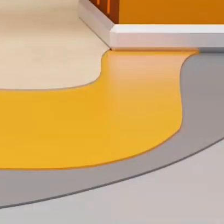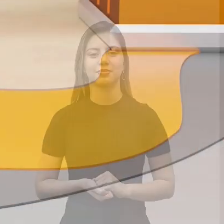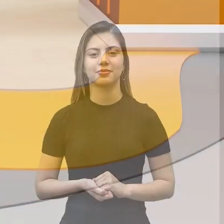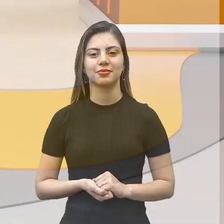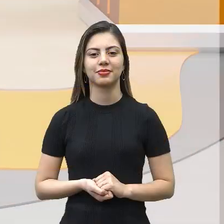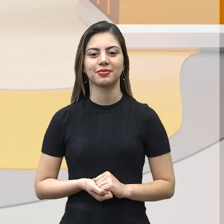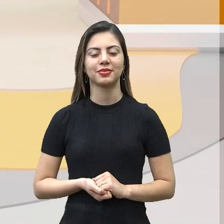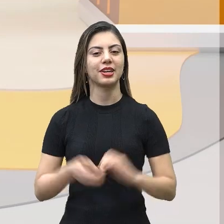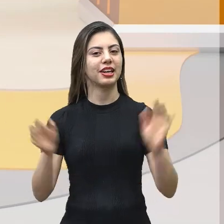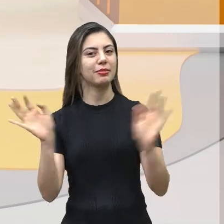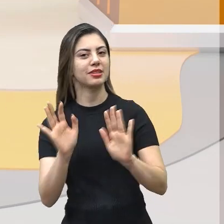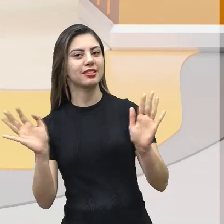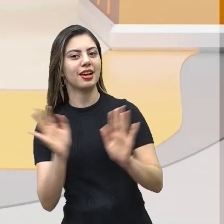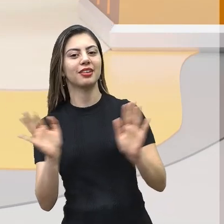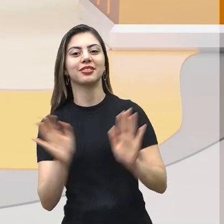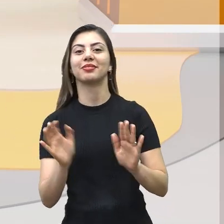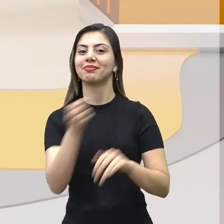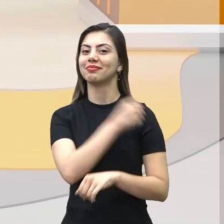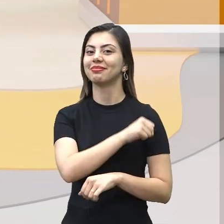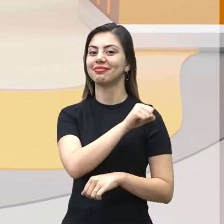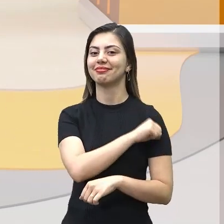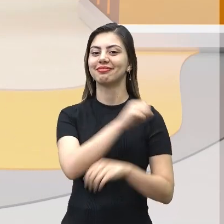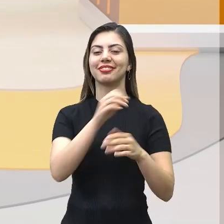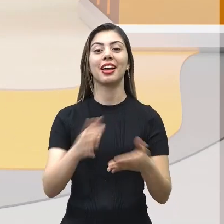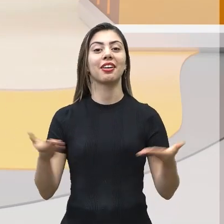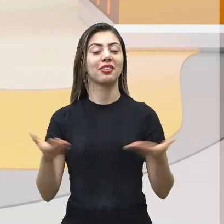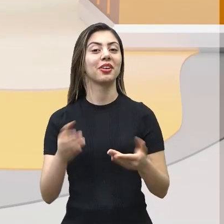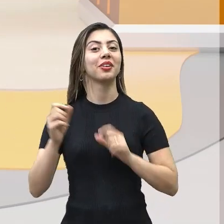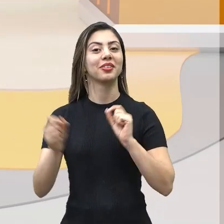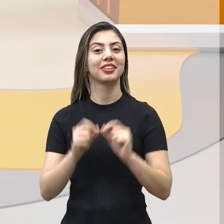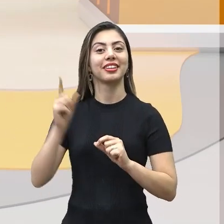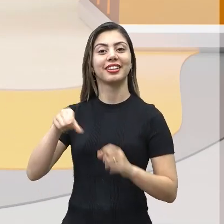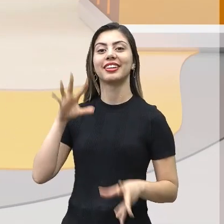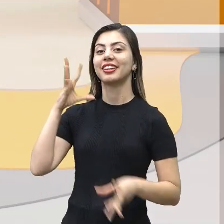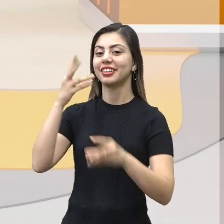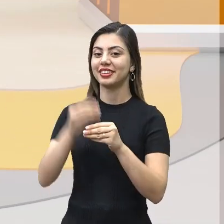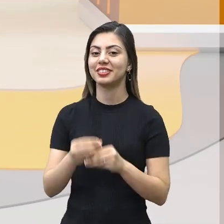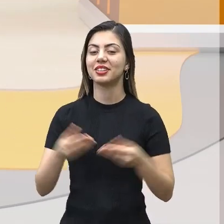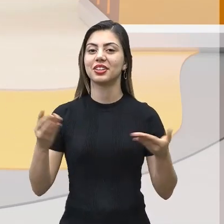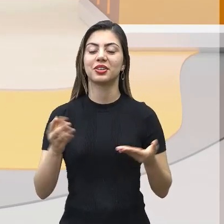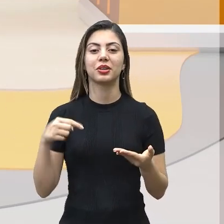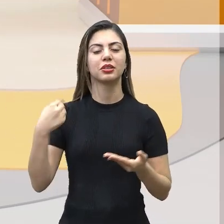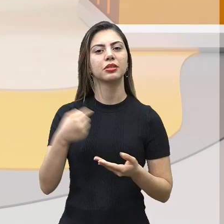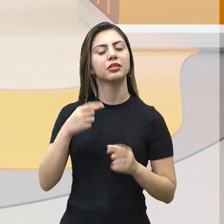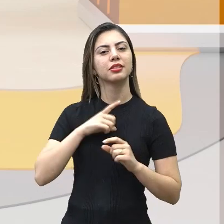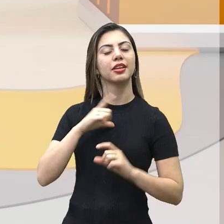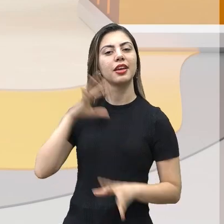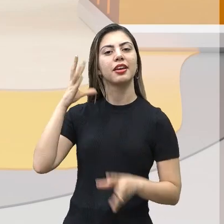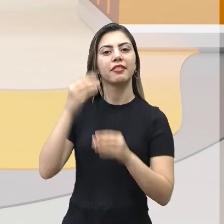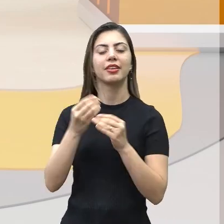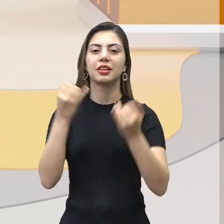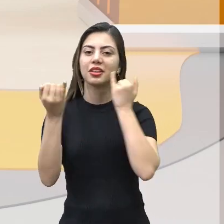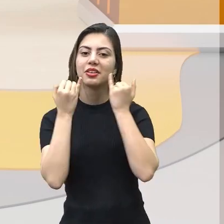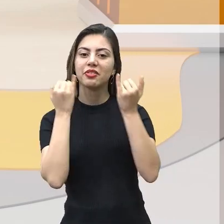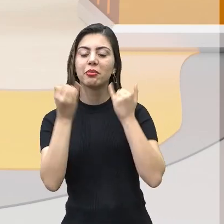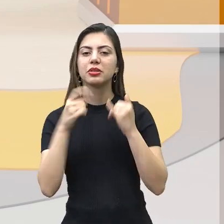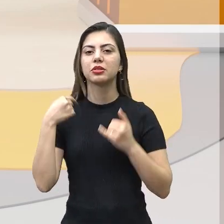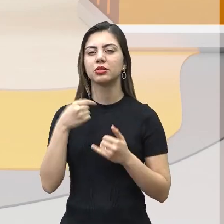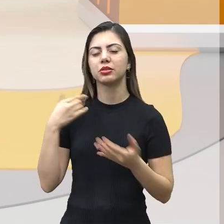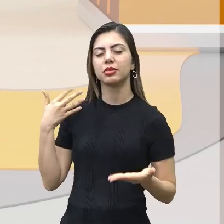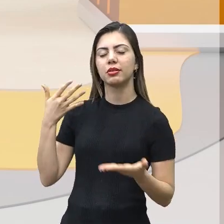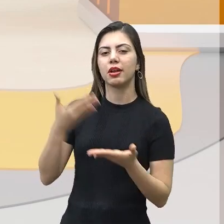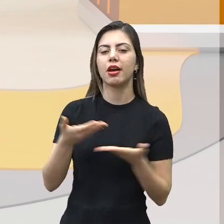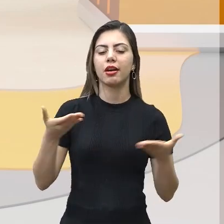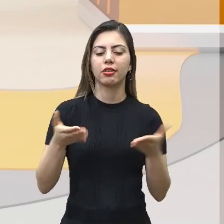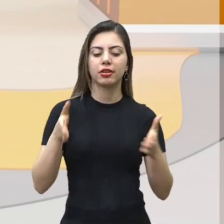E aí, pessoal do oitavo ano, estamos continuando o nosso momento de revisão, não é? Estamos aí revendo várias informações que nós vimos ao longo dessa